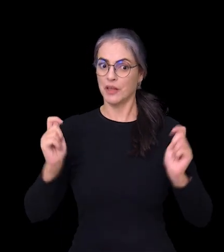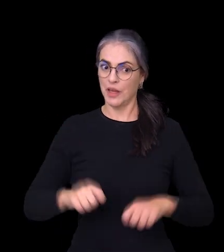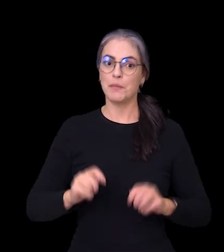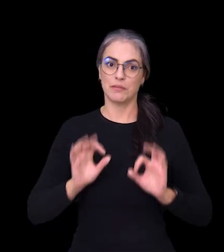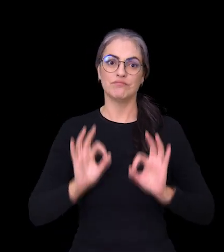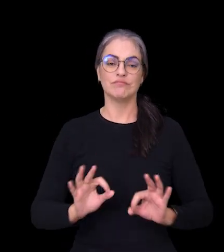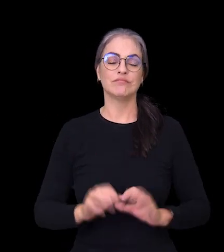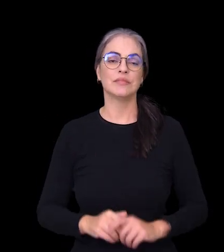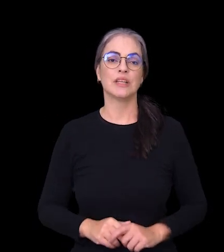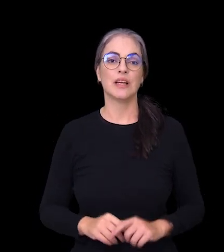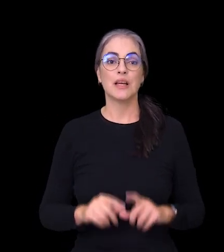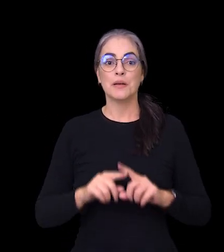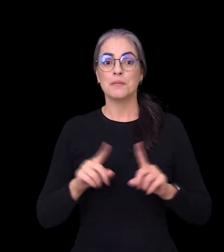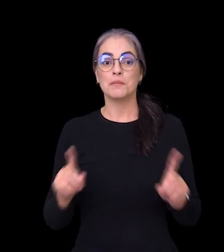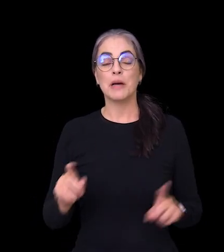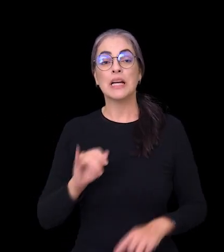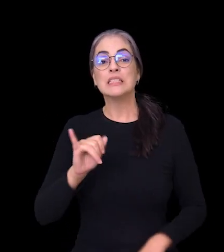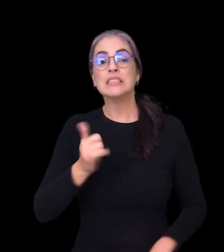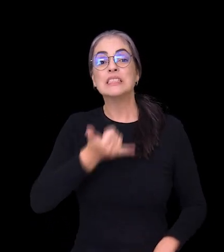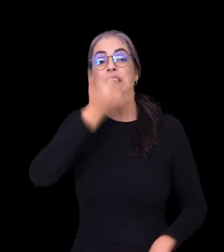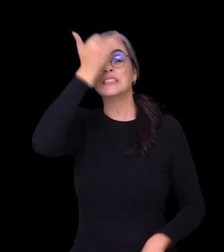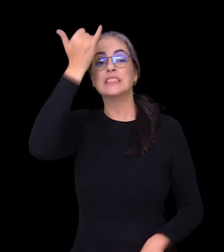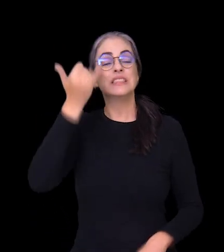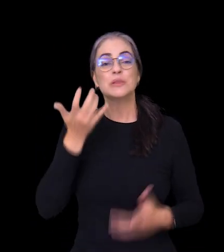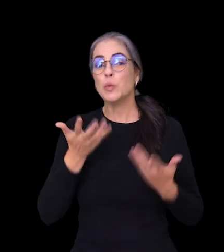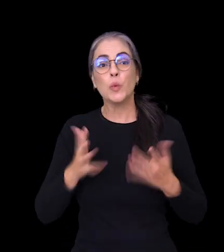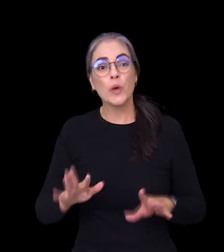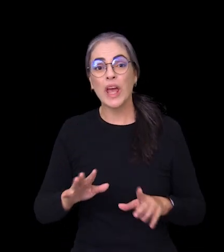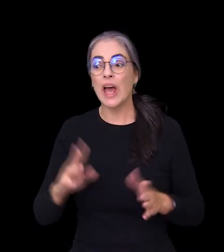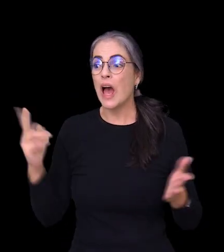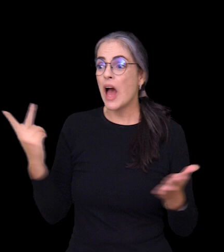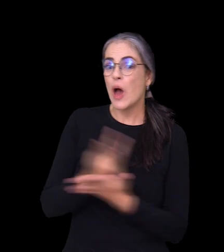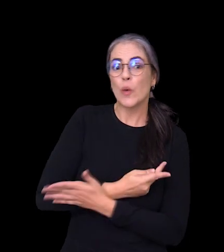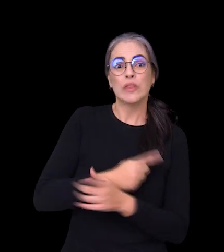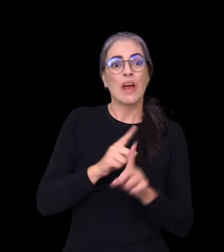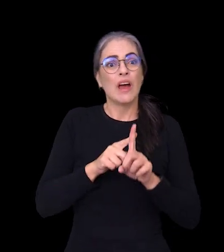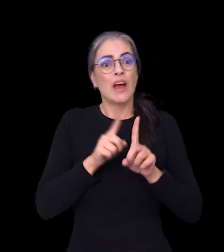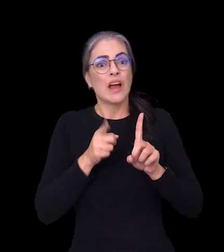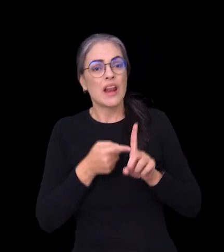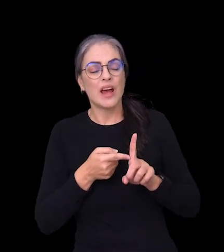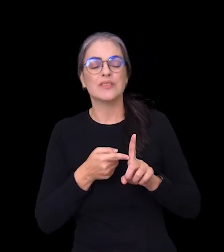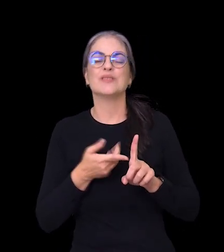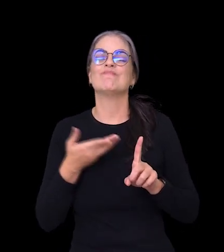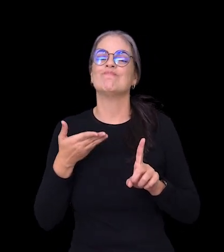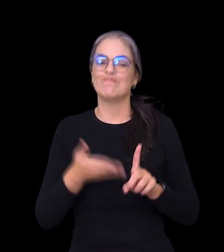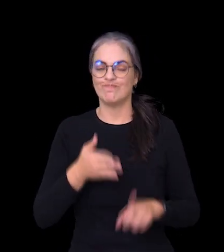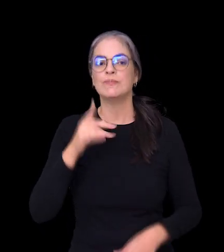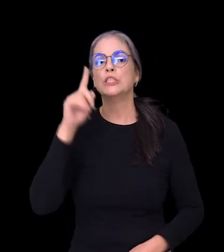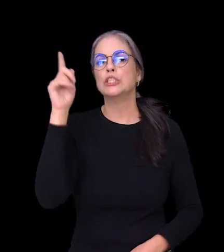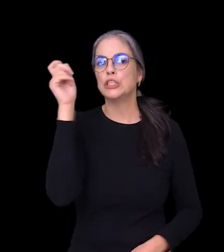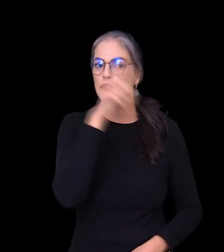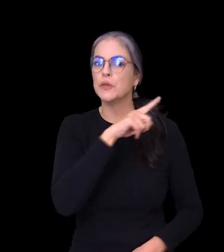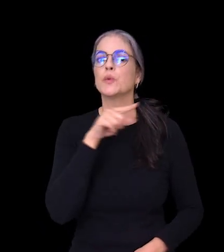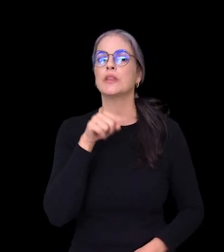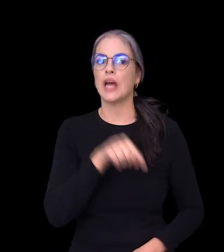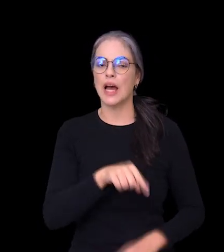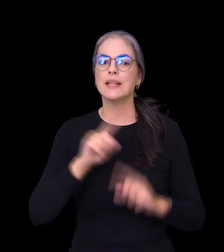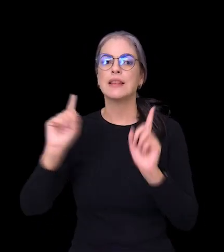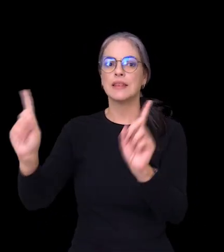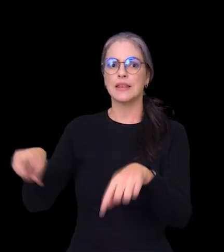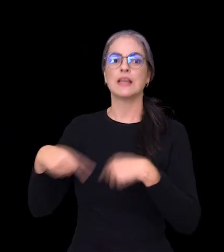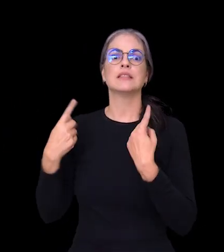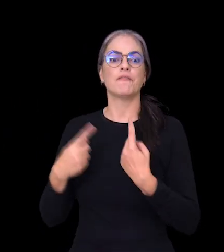a gravidez não intencional na adolescência, ela tende a ser justamente um desafio para